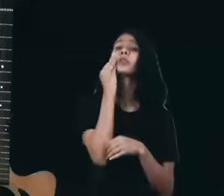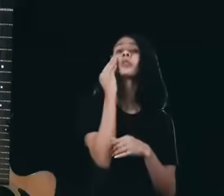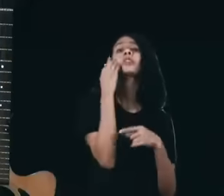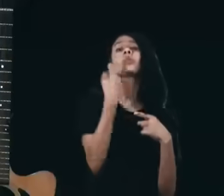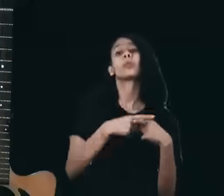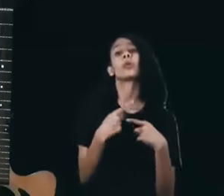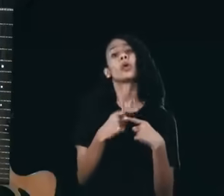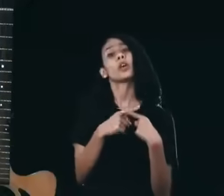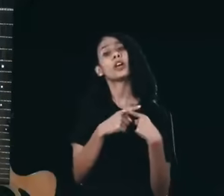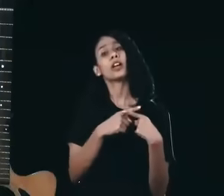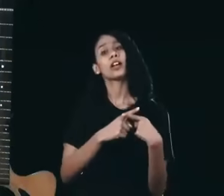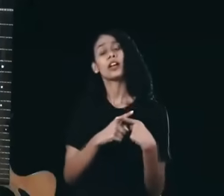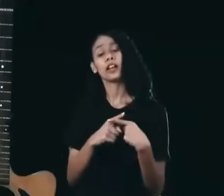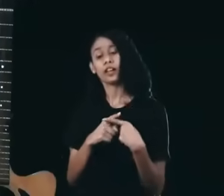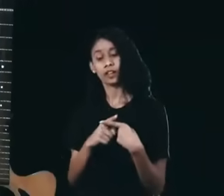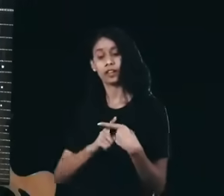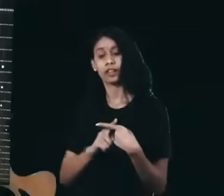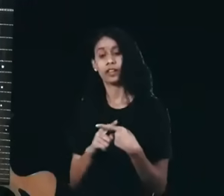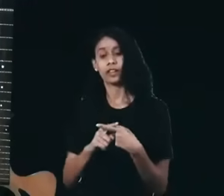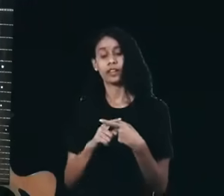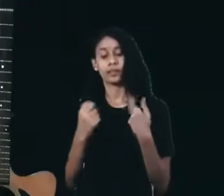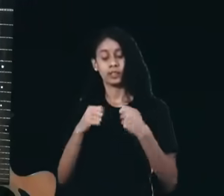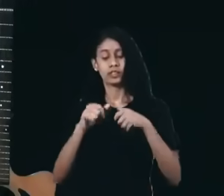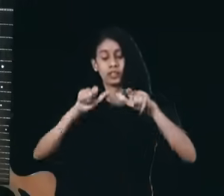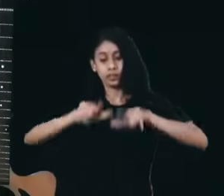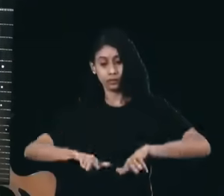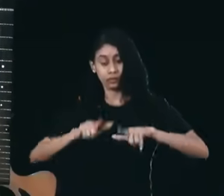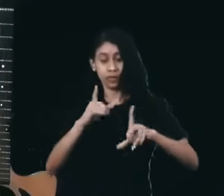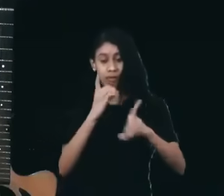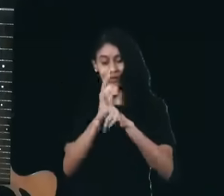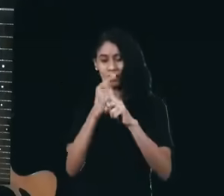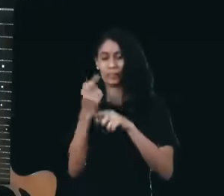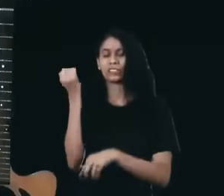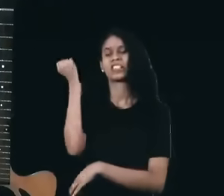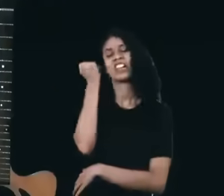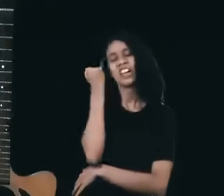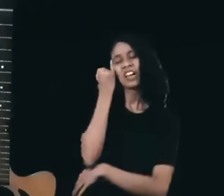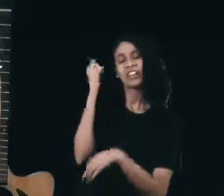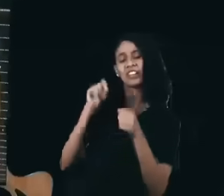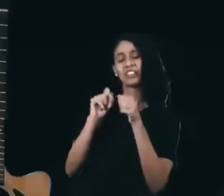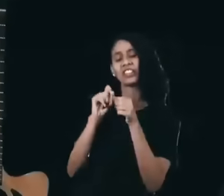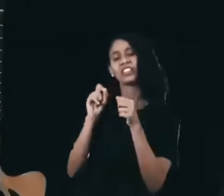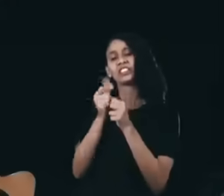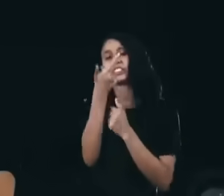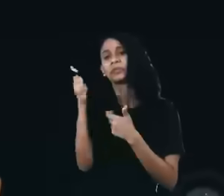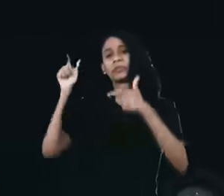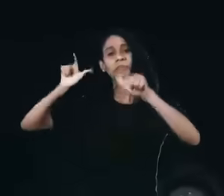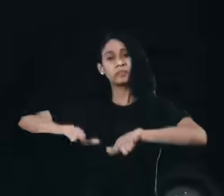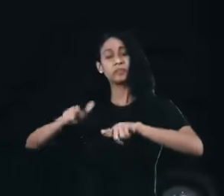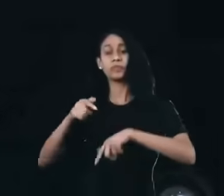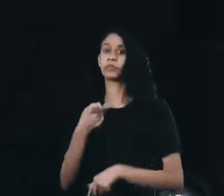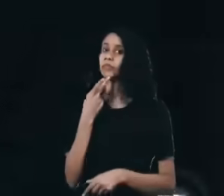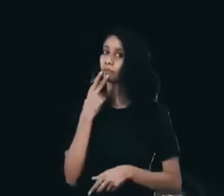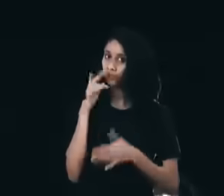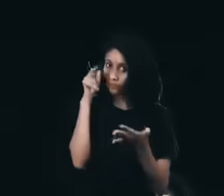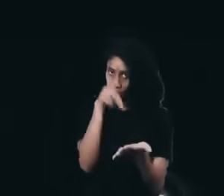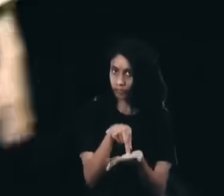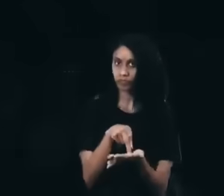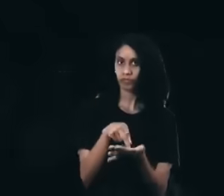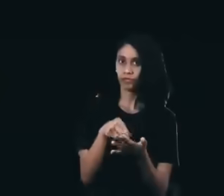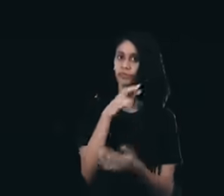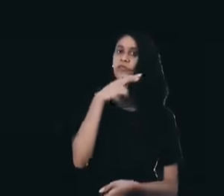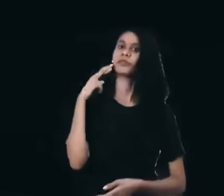porque Eliezer está na fonte para nos encontrar, mas a preguiça nos deixou em outro lugar? Vamos falar a verdade, gente. Rebeca